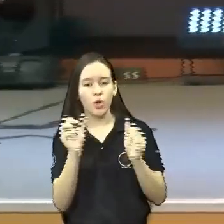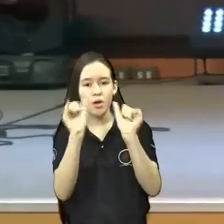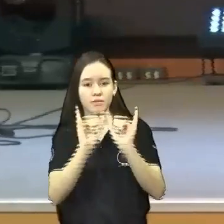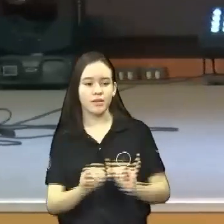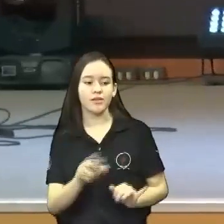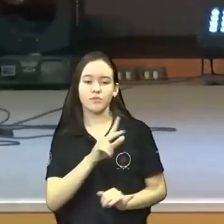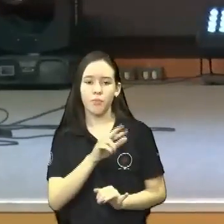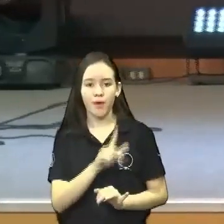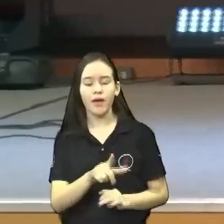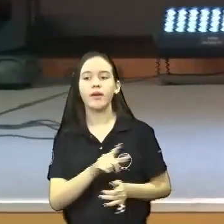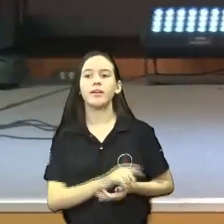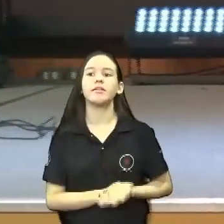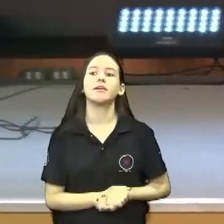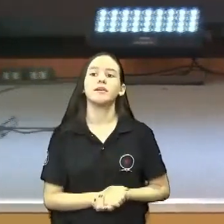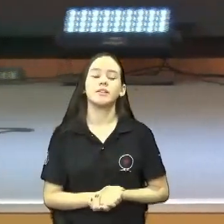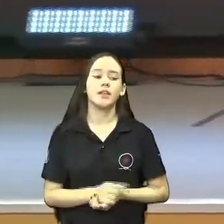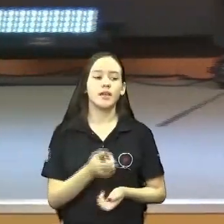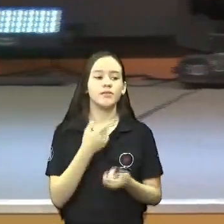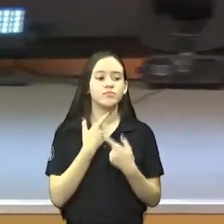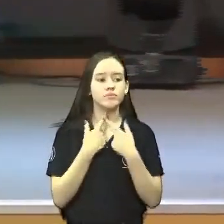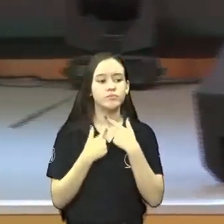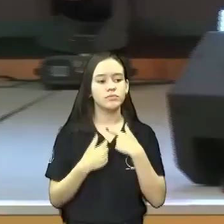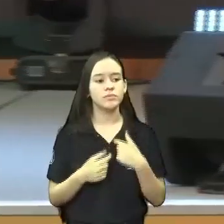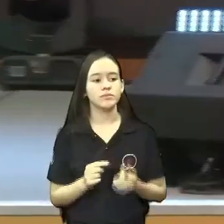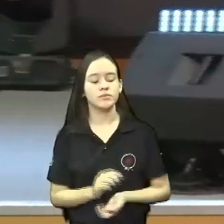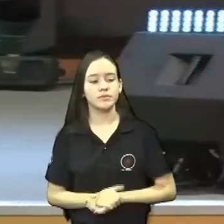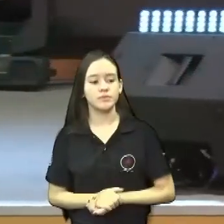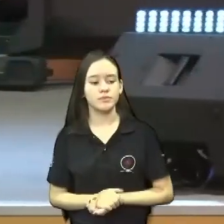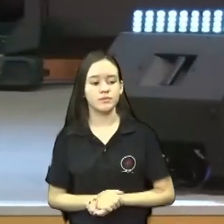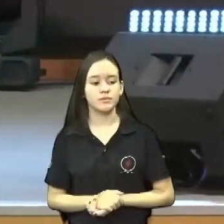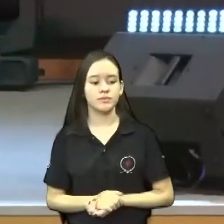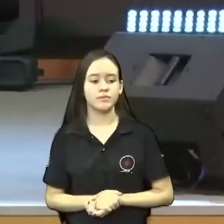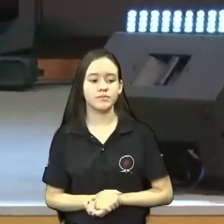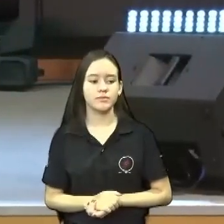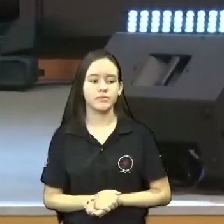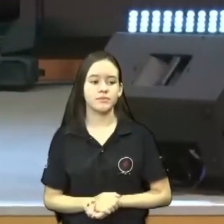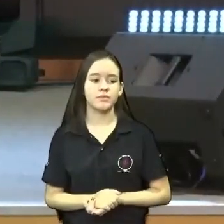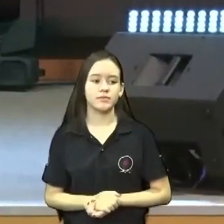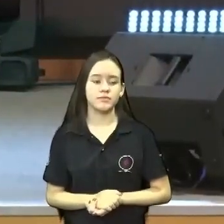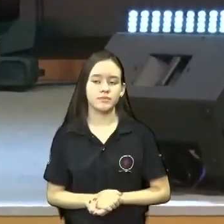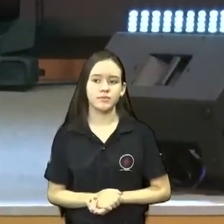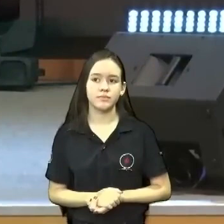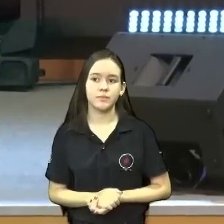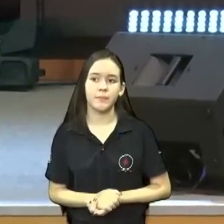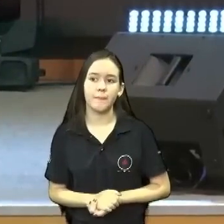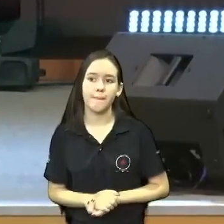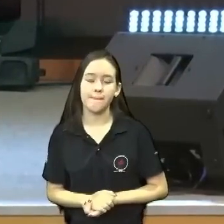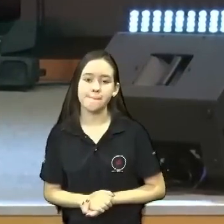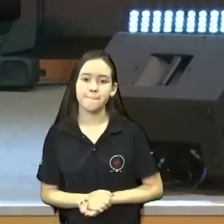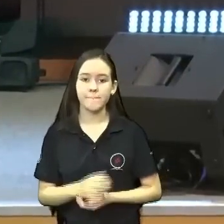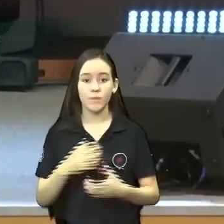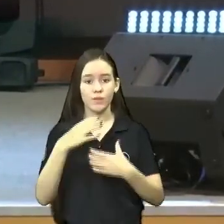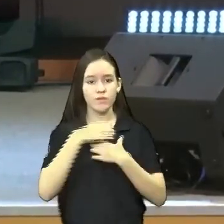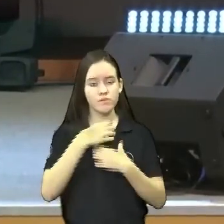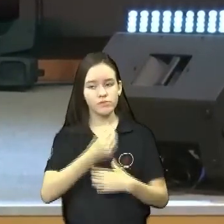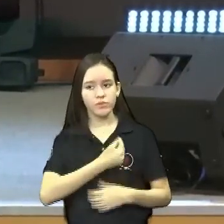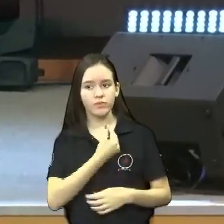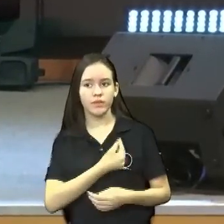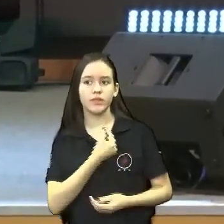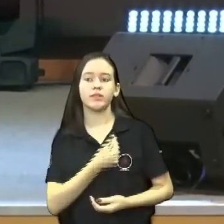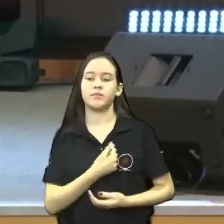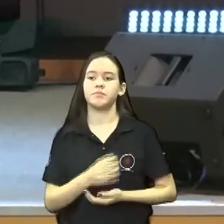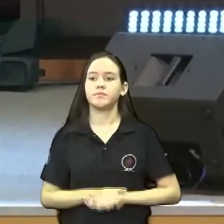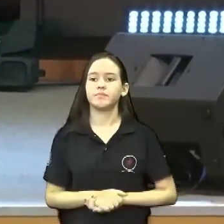é o que dá vontade de dar um papo ele é norteado por isso esse estilo de vida tá